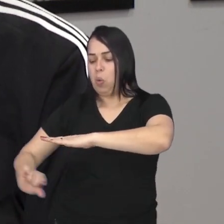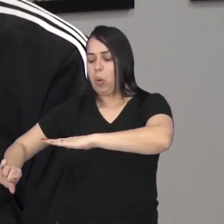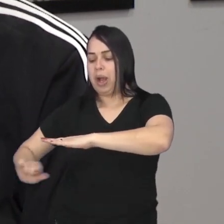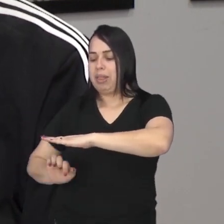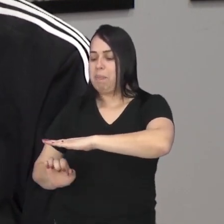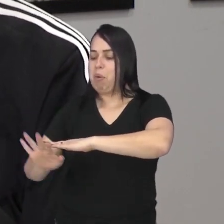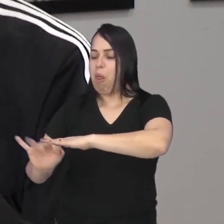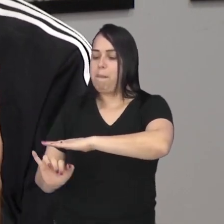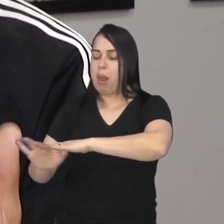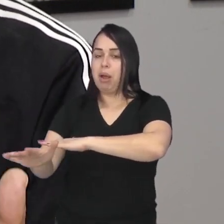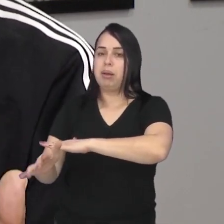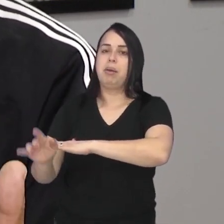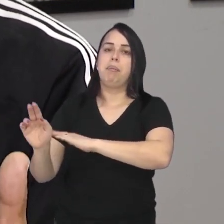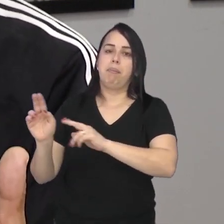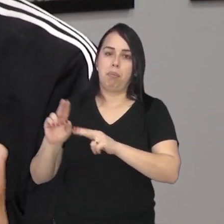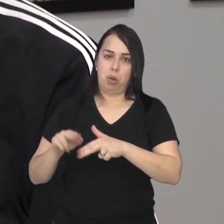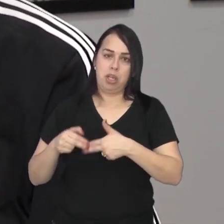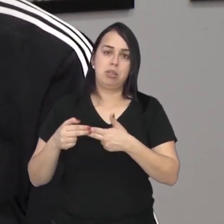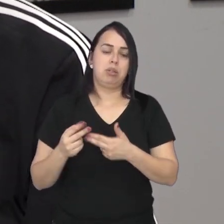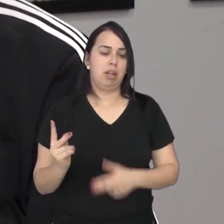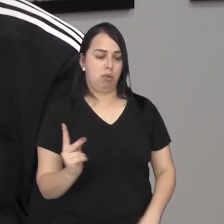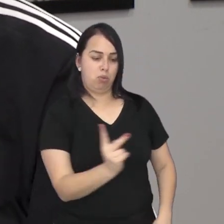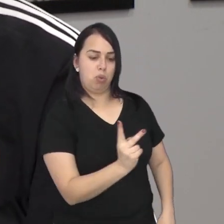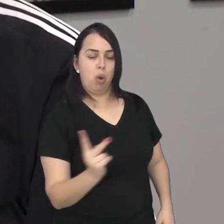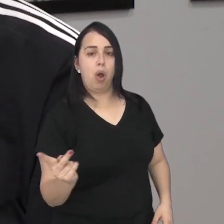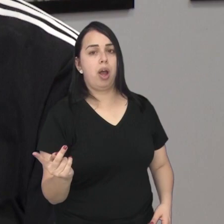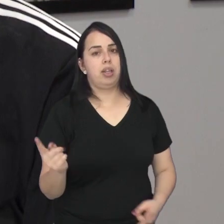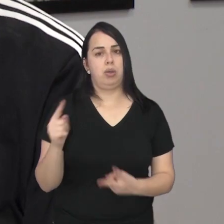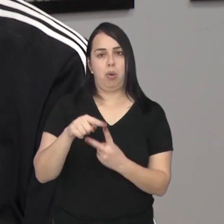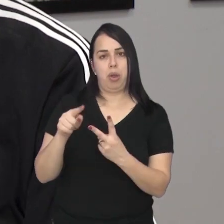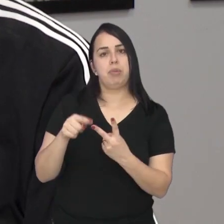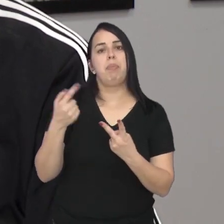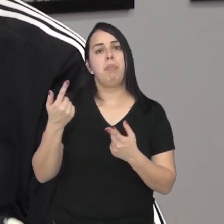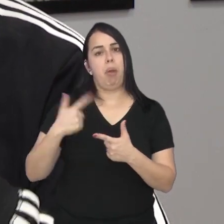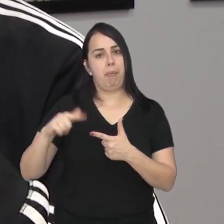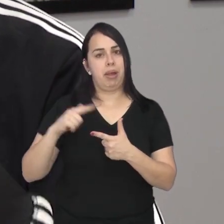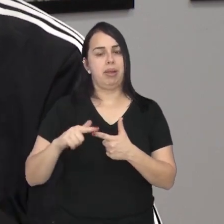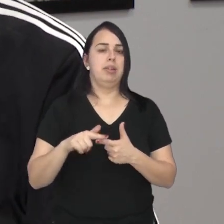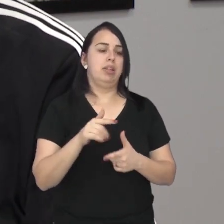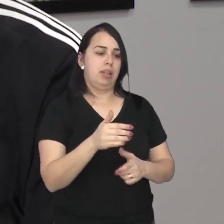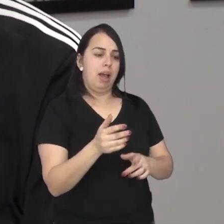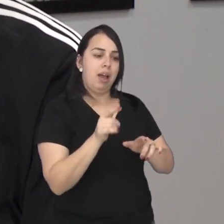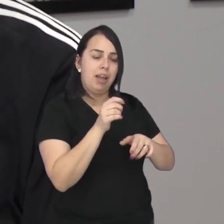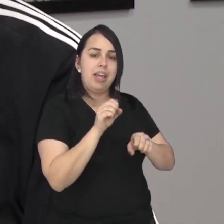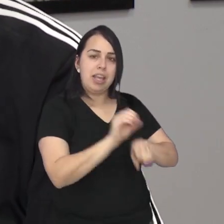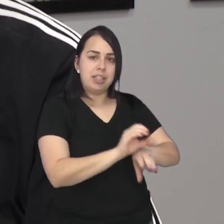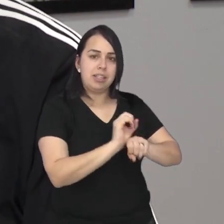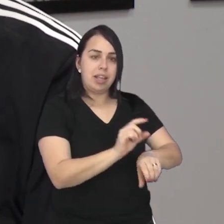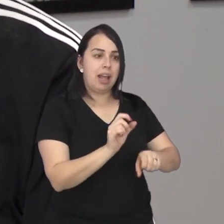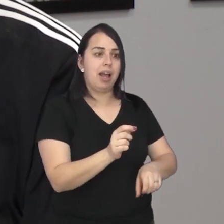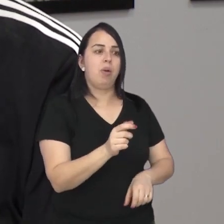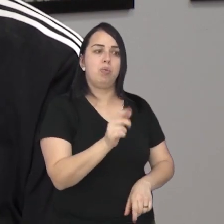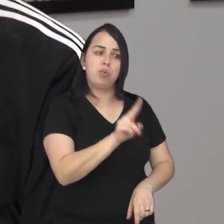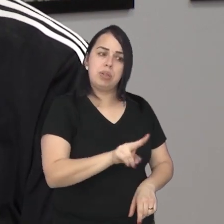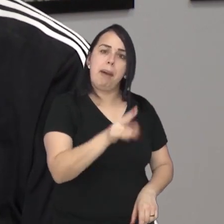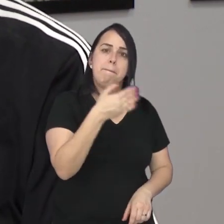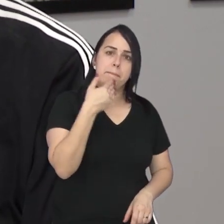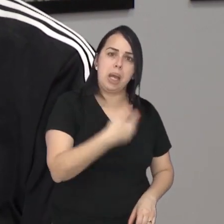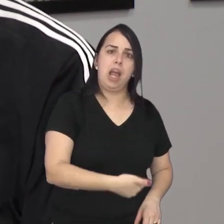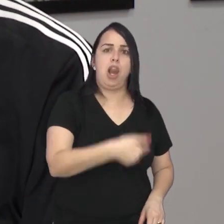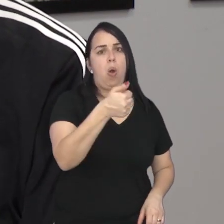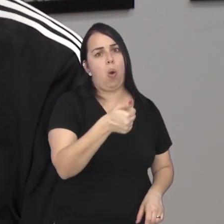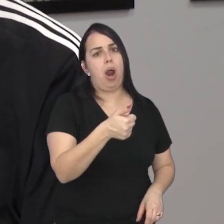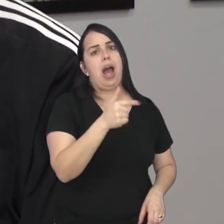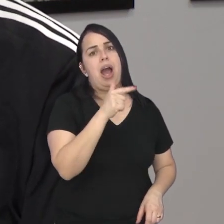você tem que atacar os 2 problemas, conscientizar a dona de casa para usar melhor a água, para